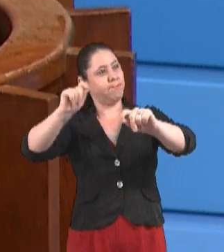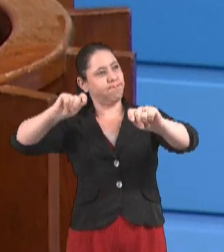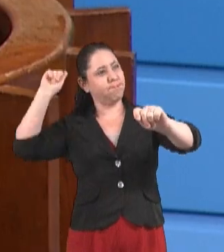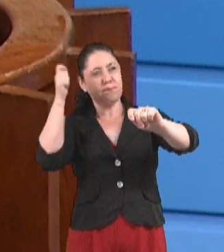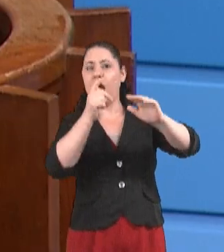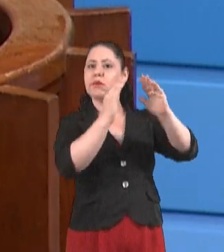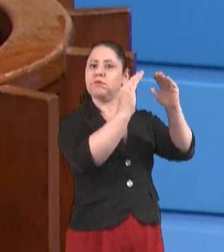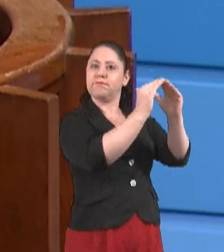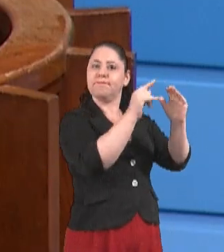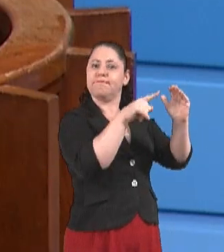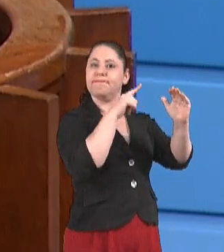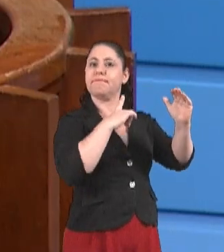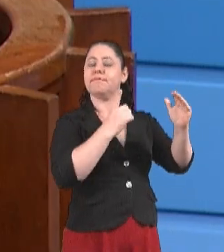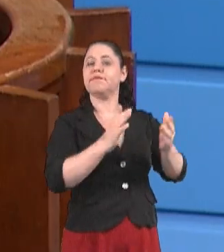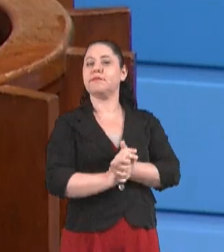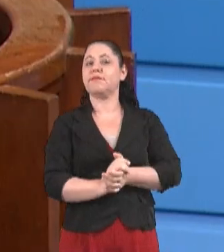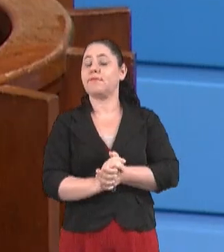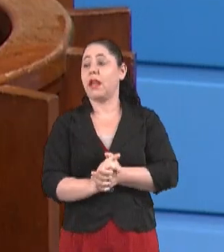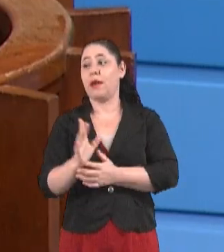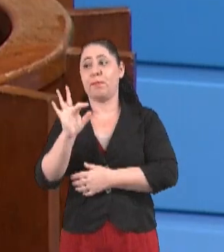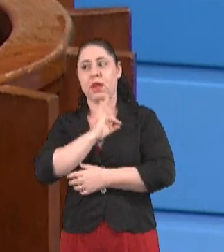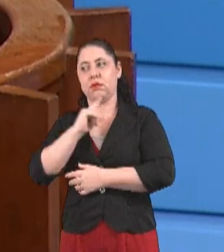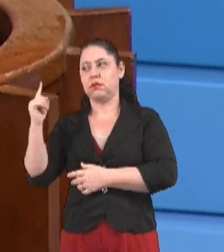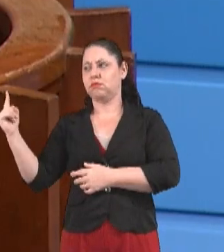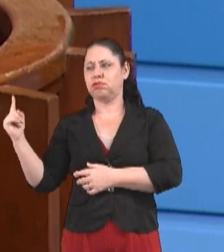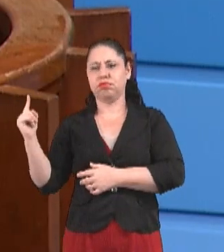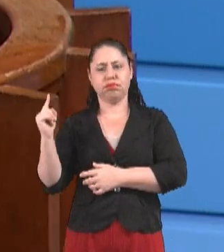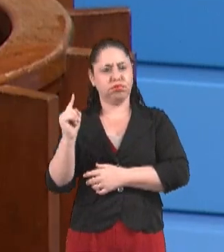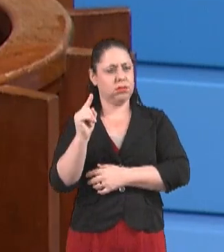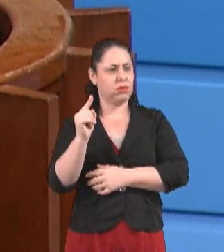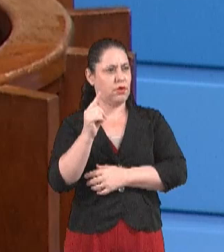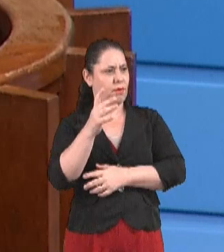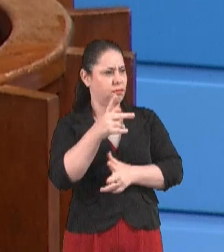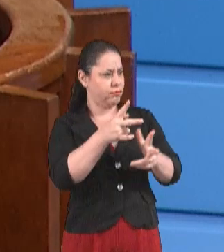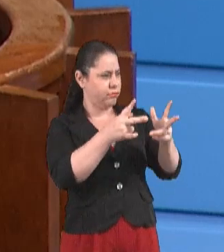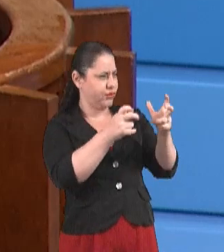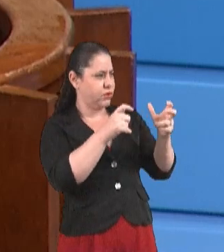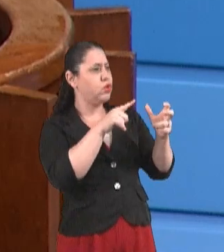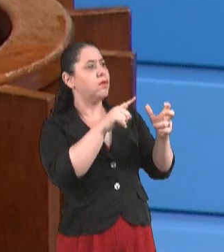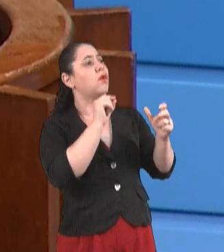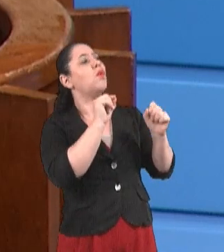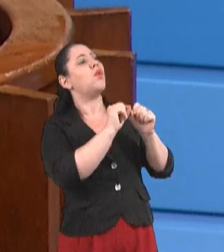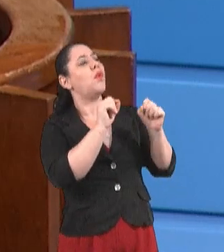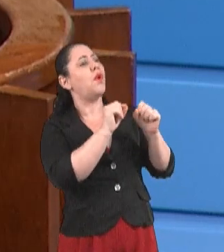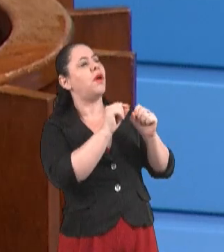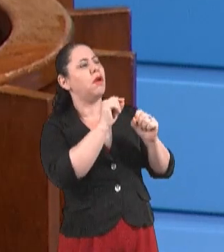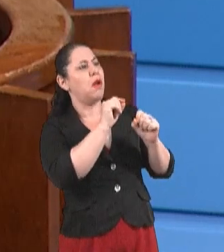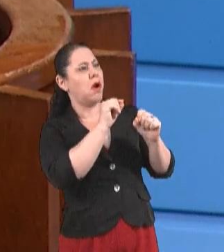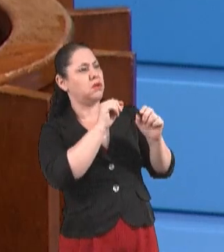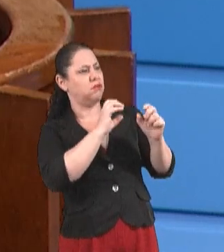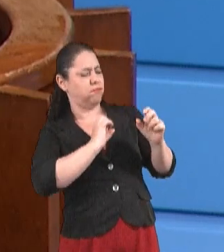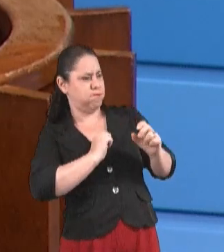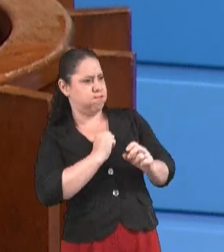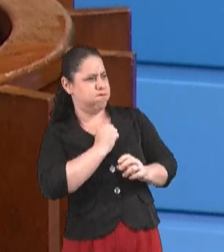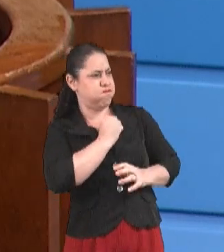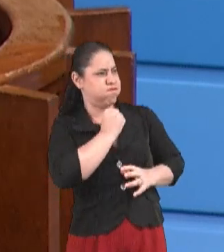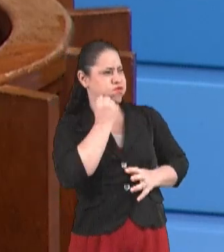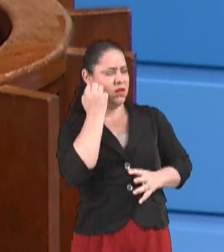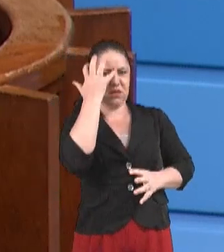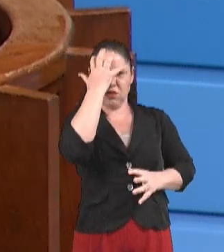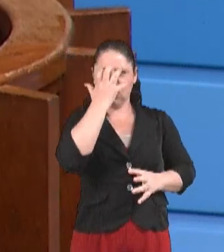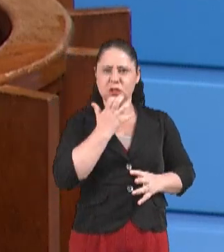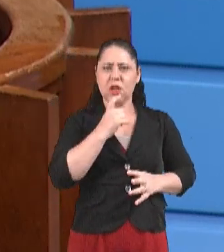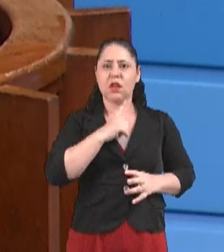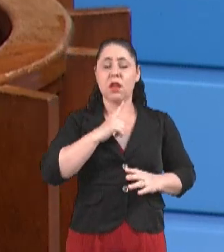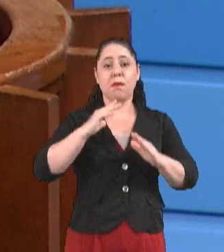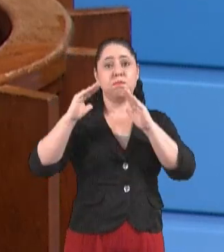residência. Ao chegar no local, foi constatada uma revolta generalizada, na